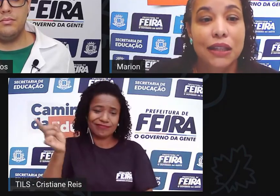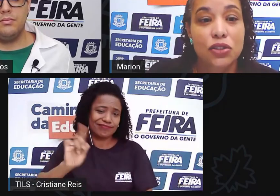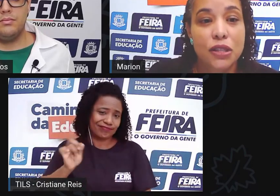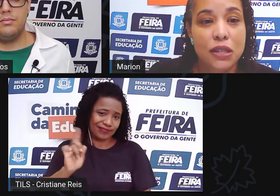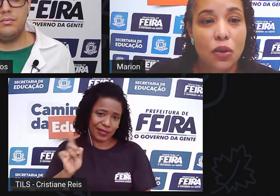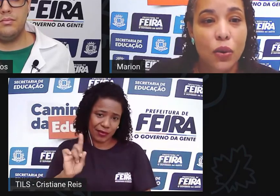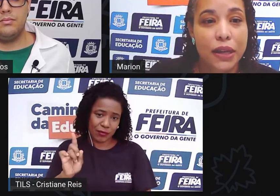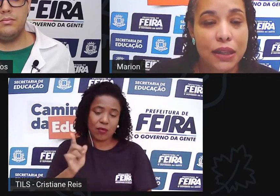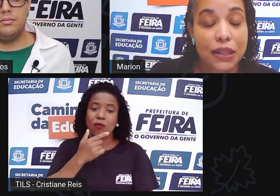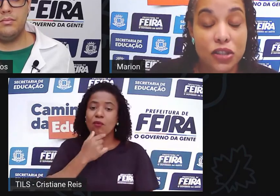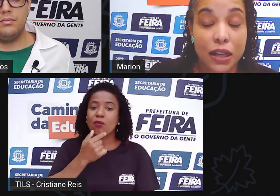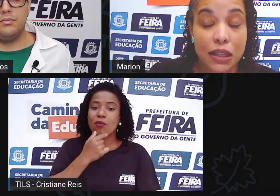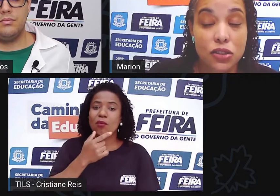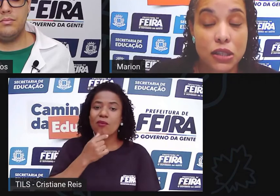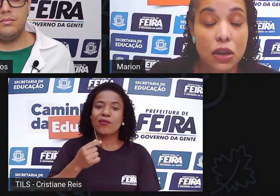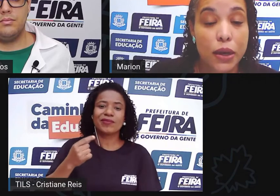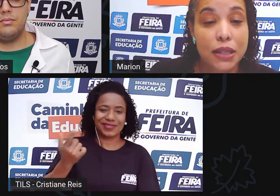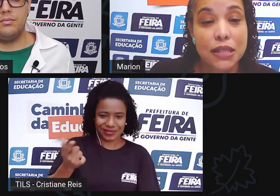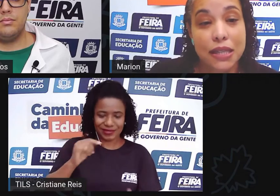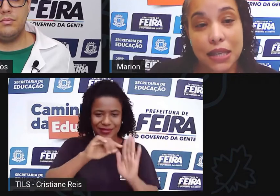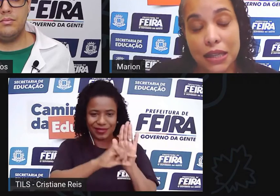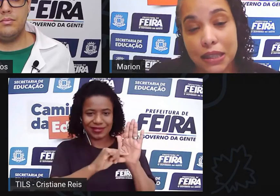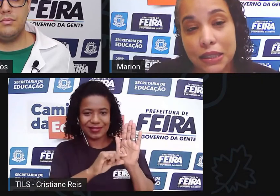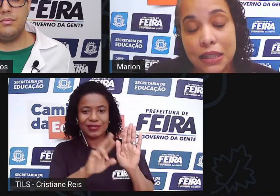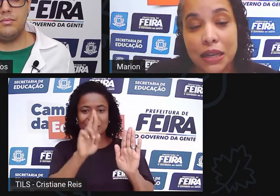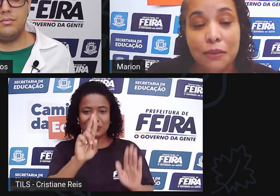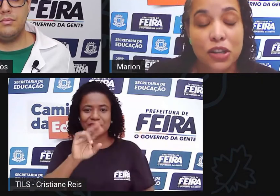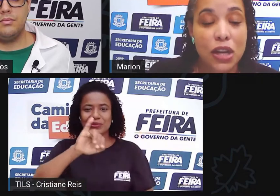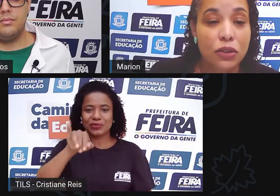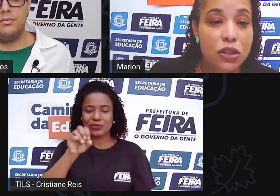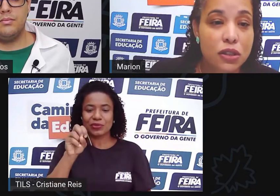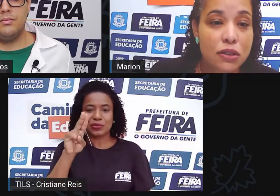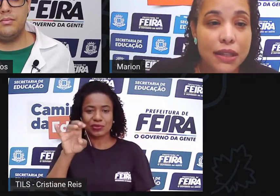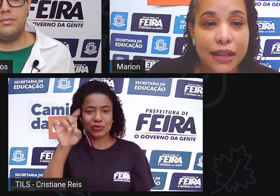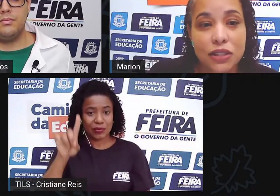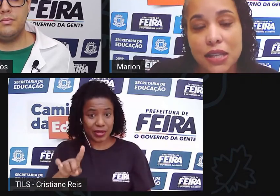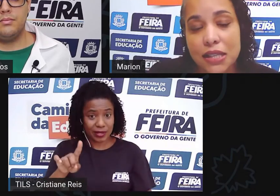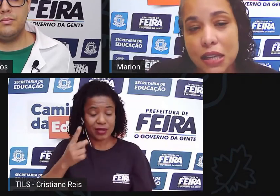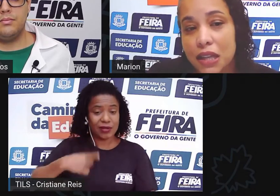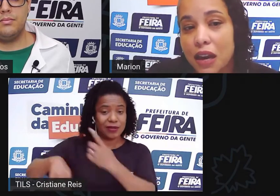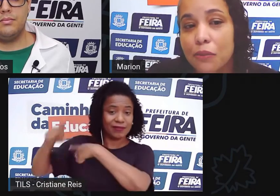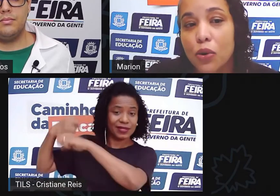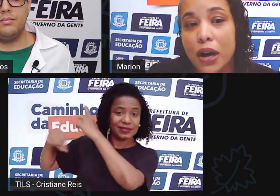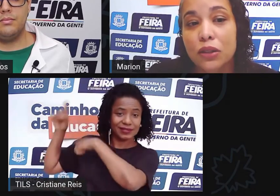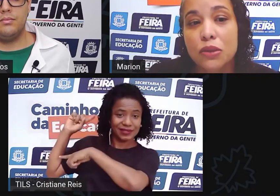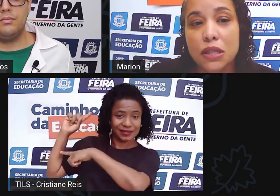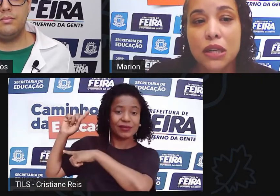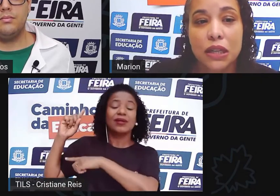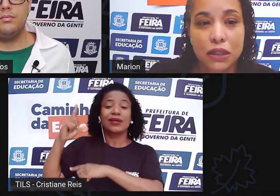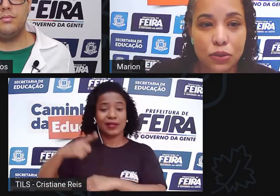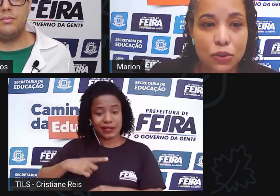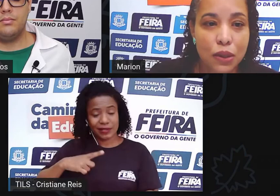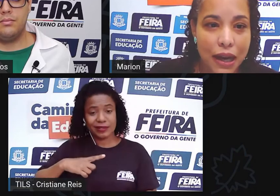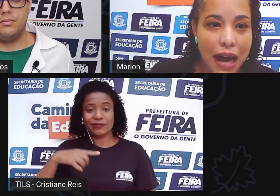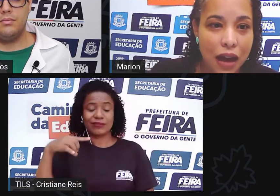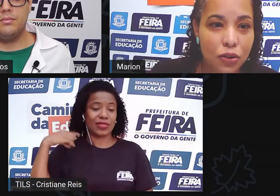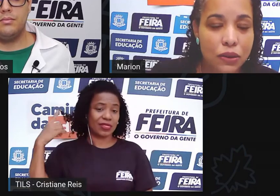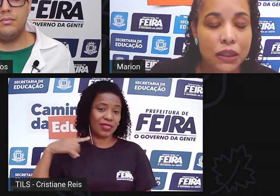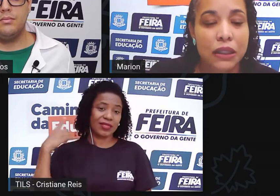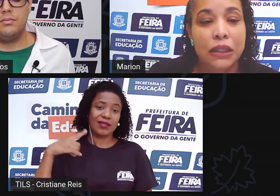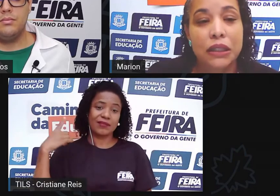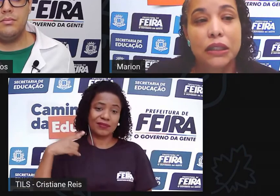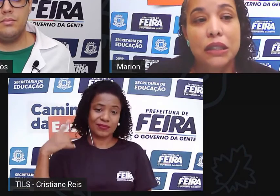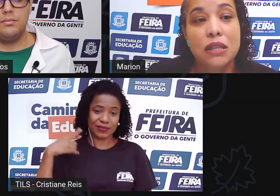nas décadas de 50, entre as décadas de 50 e 60. Mas já no início da década de 60, ela acabou renunciando o